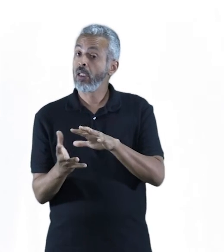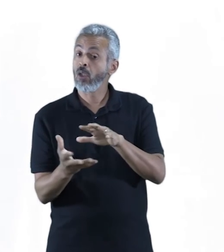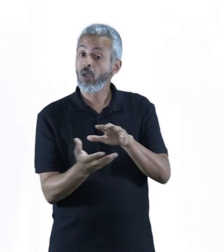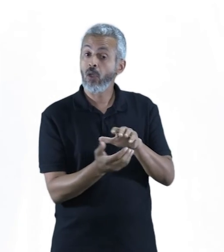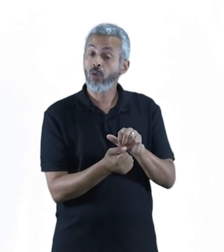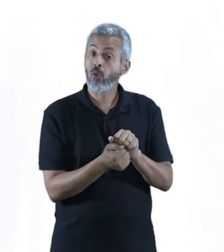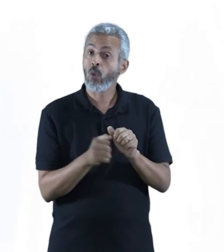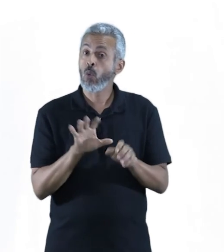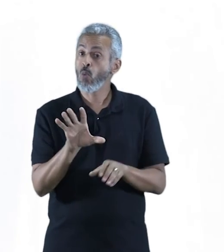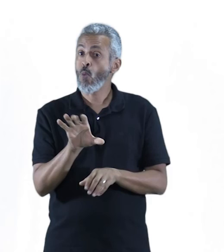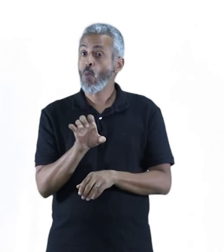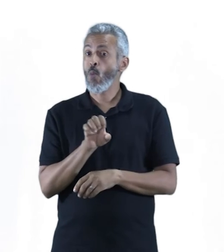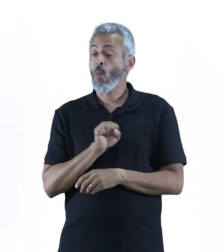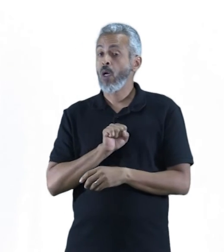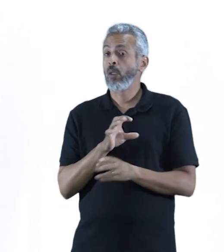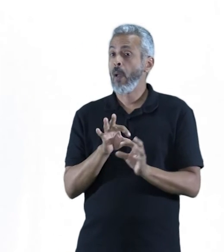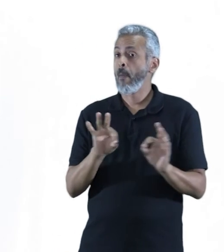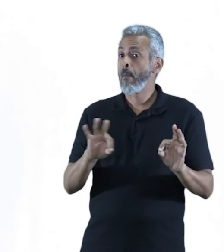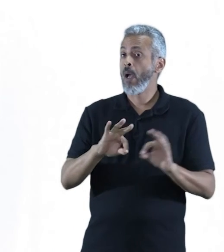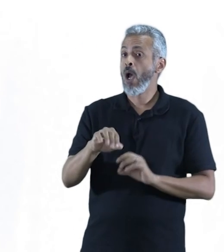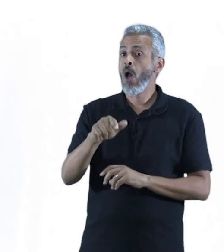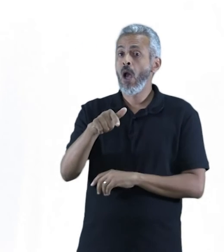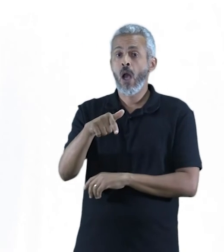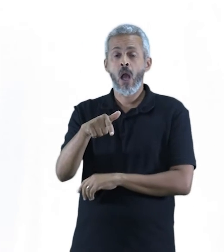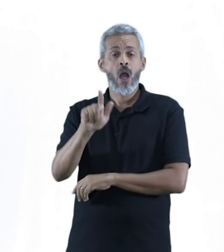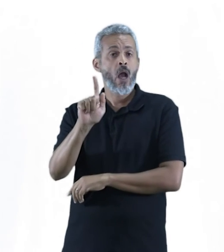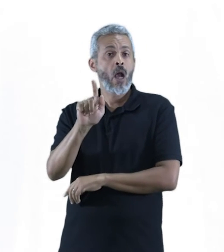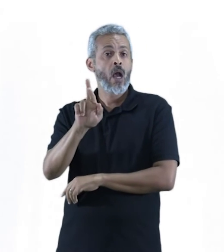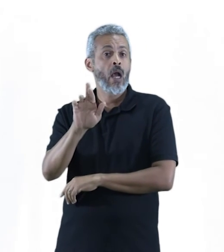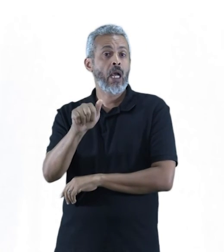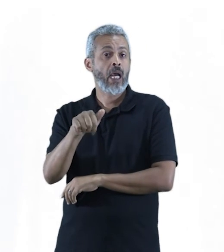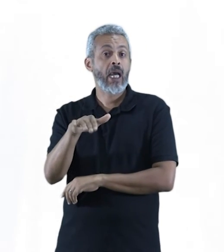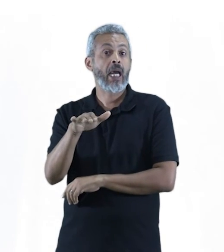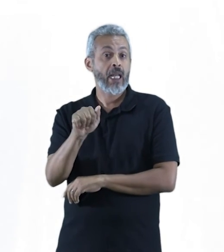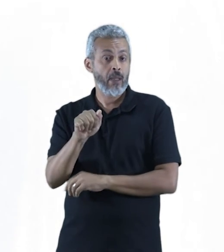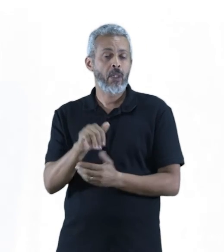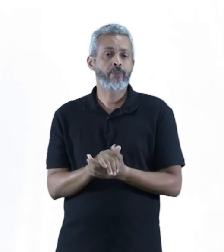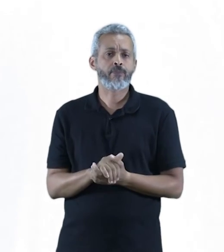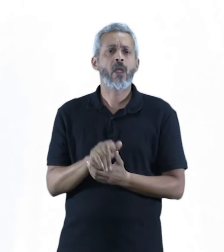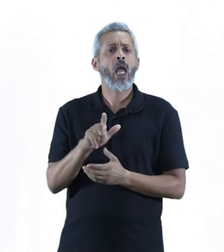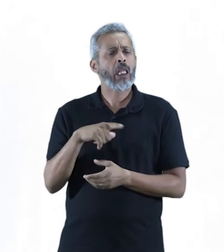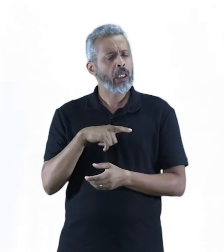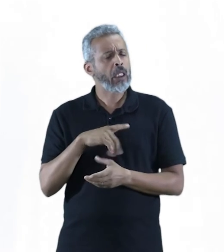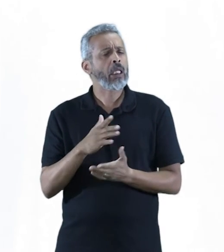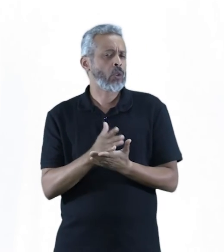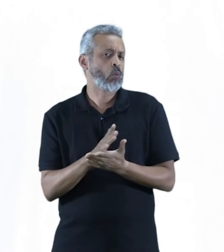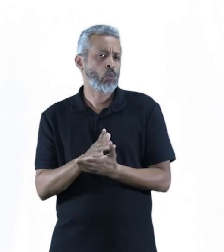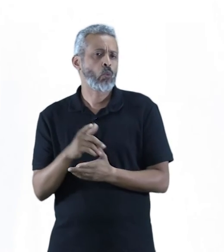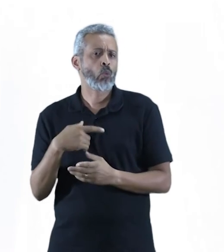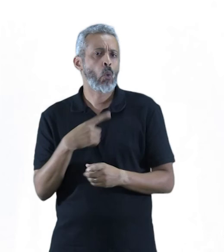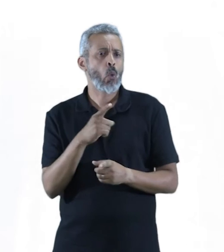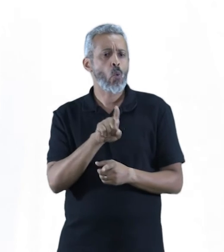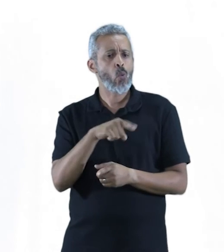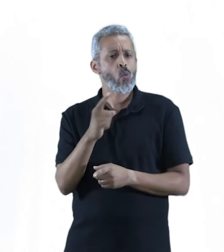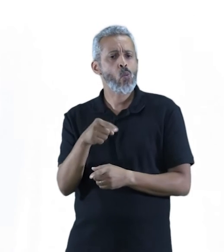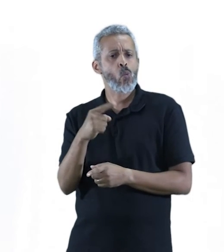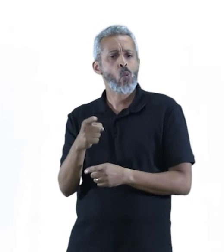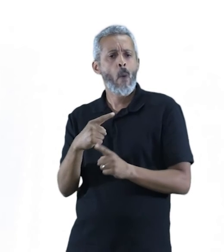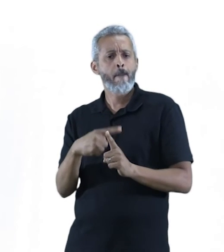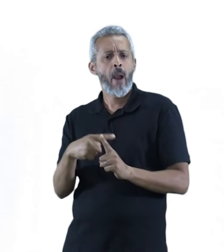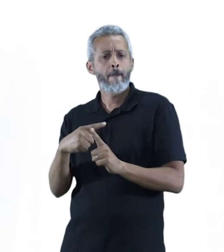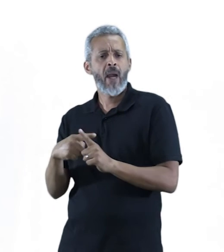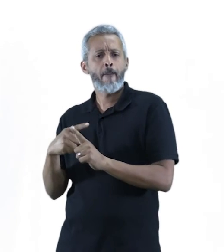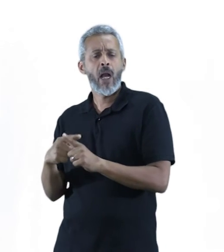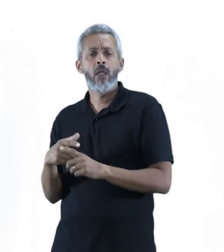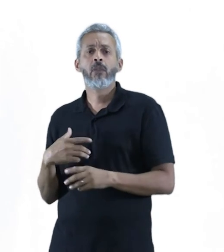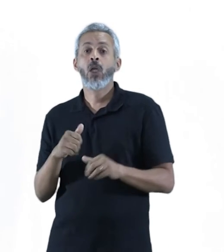SI, adotamos como unidade de medida o grama. Há outras unidades múltiplas do grama e,